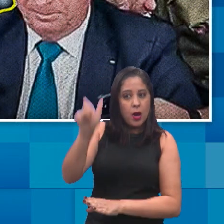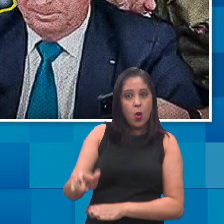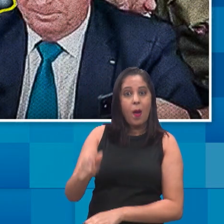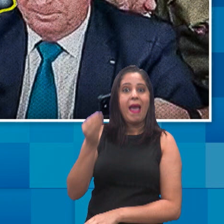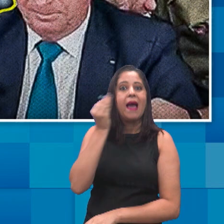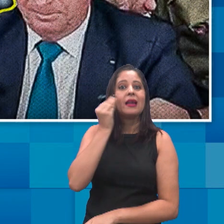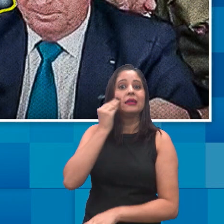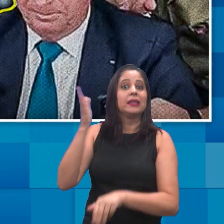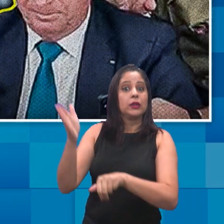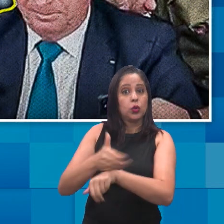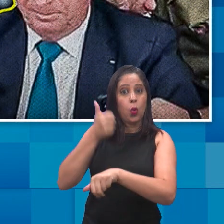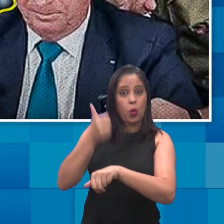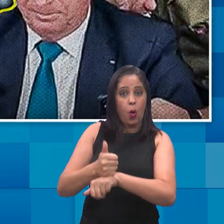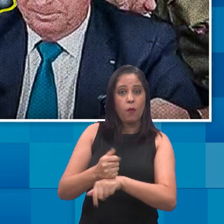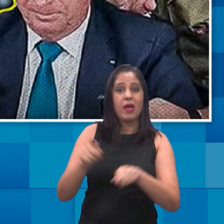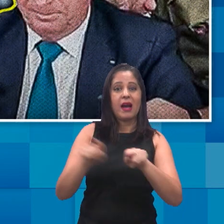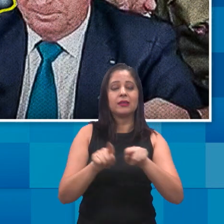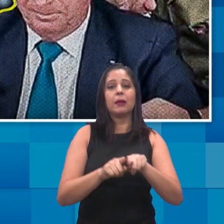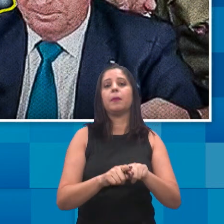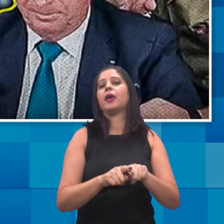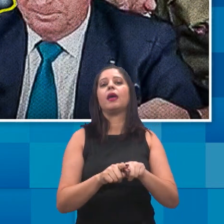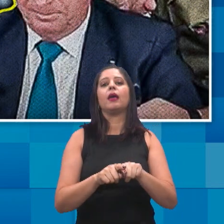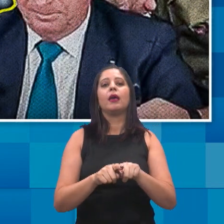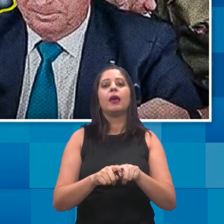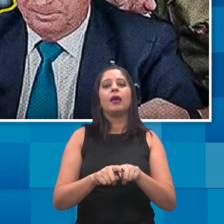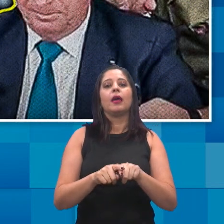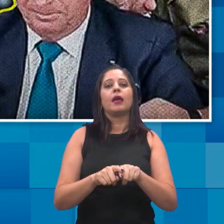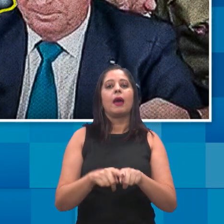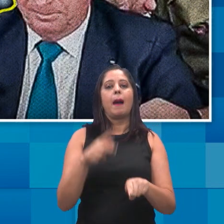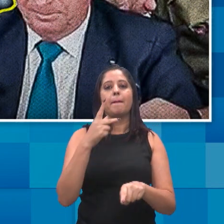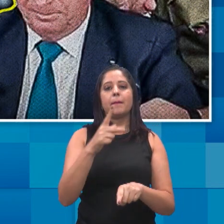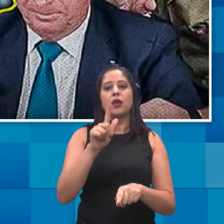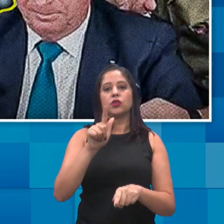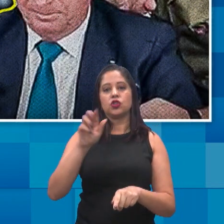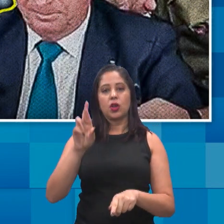Procuradoria-Geral da República. Segundo o Datafolha,